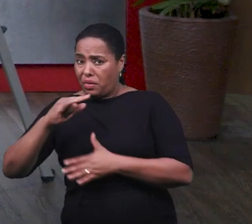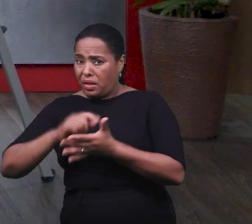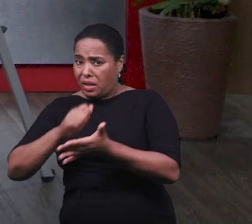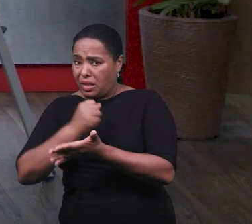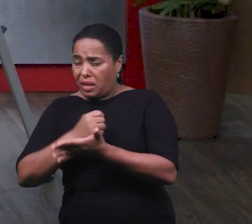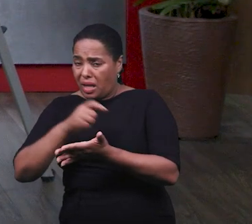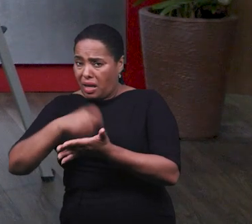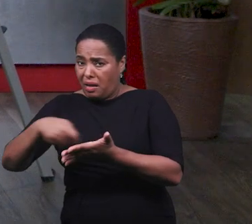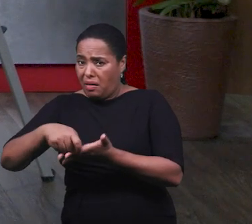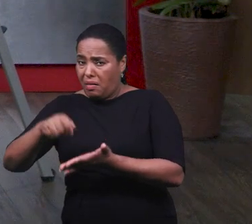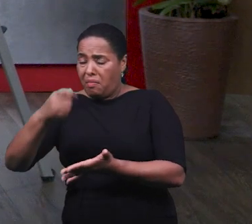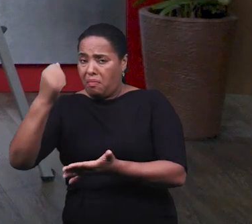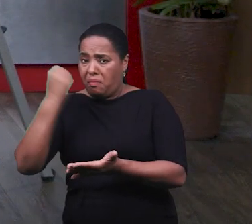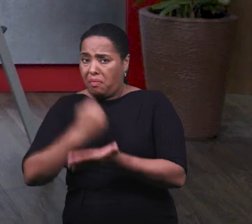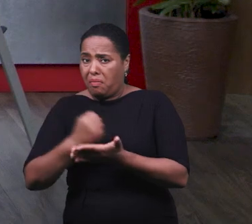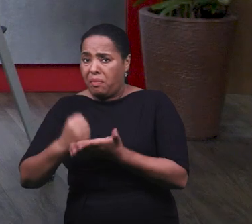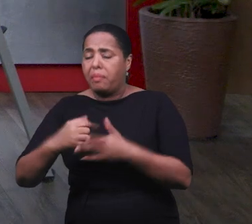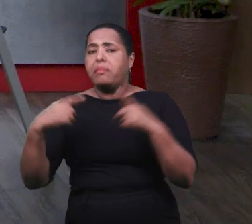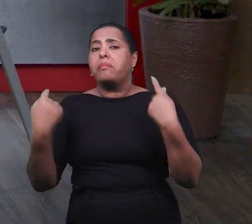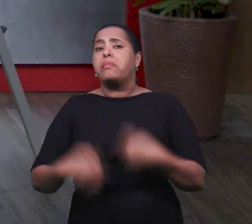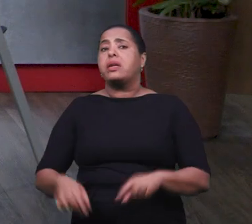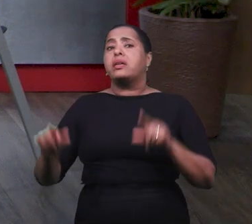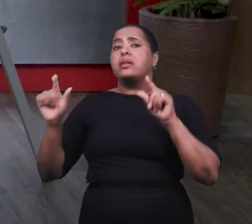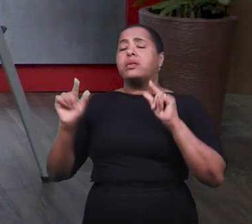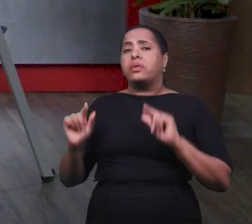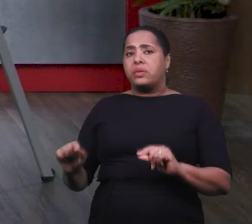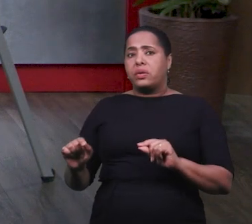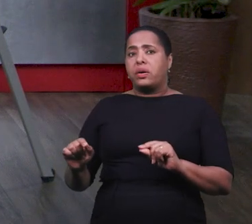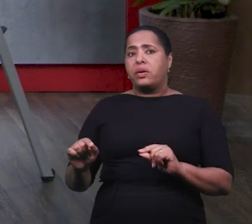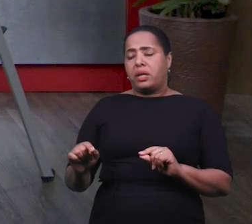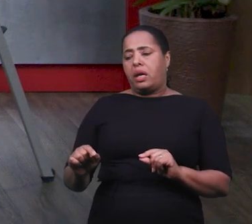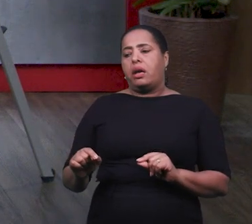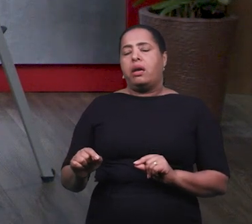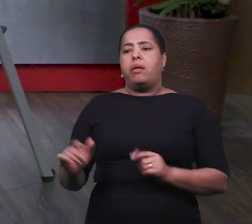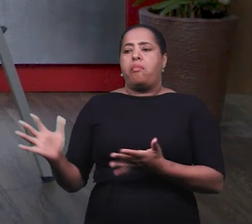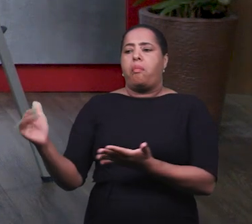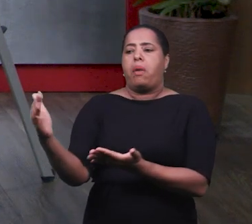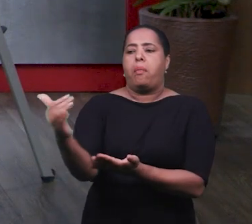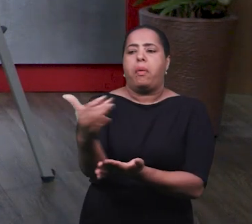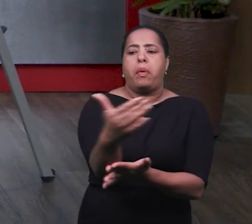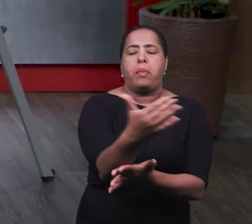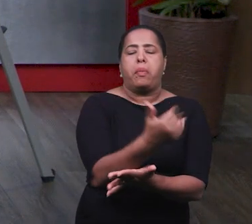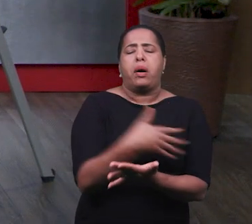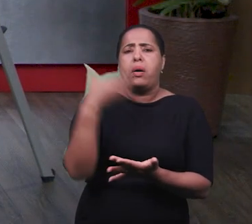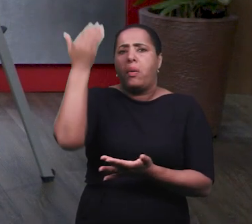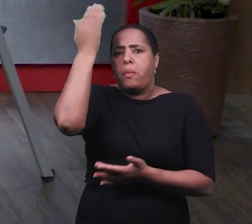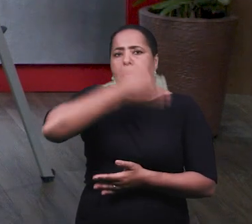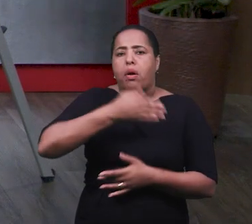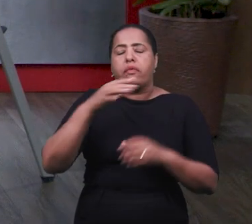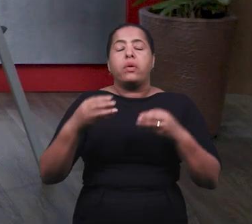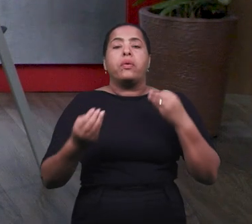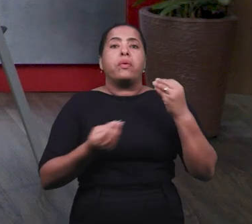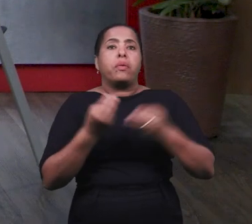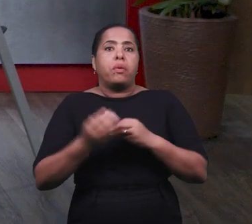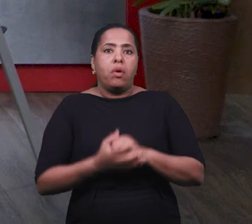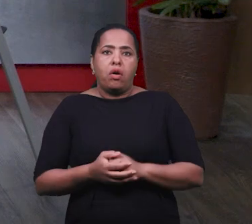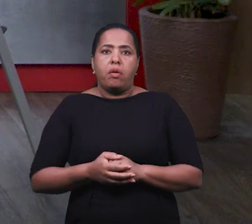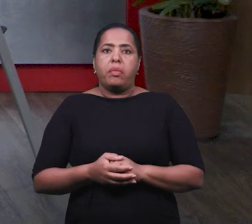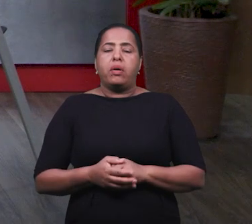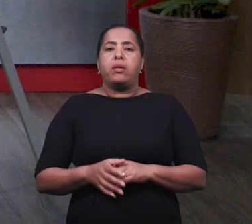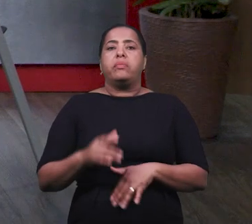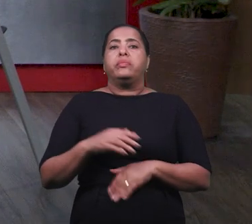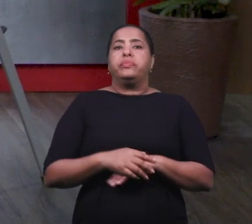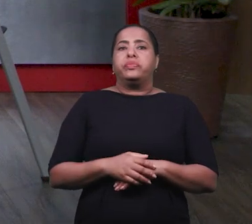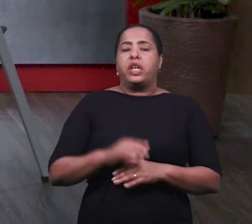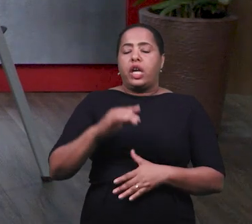registro e trabalhou, aí ela precisa produzir provas. Como que ela produz provas? Pode ser registro de